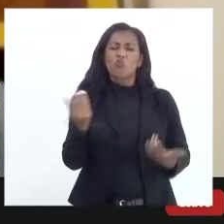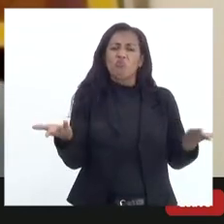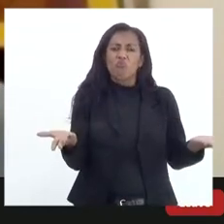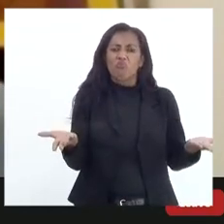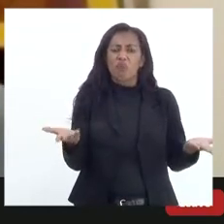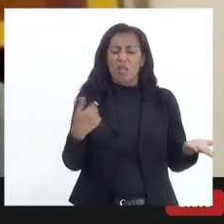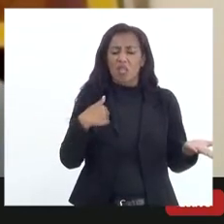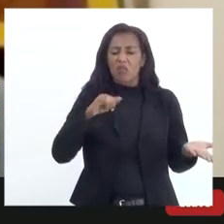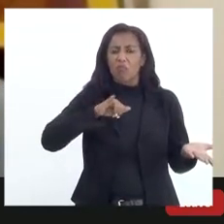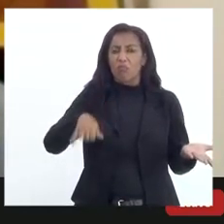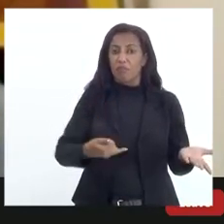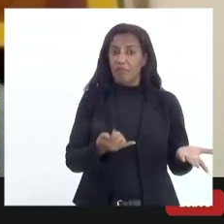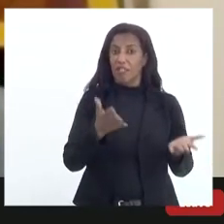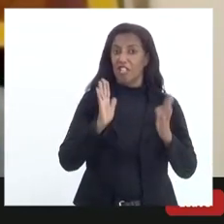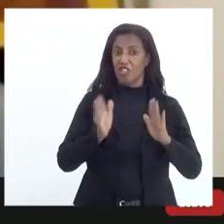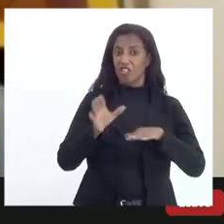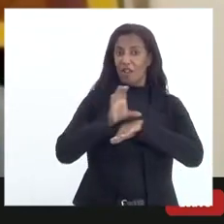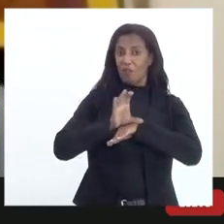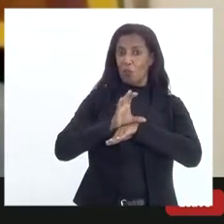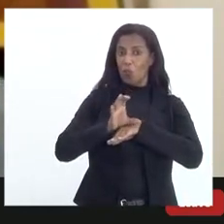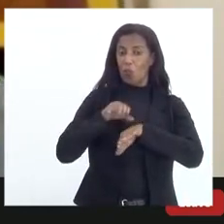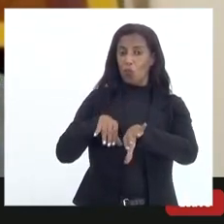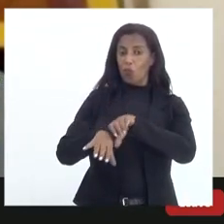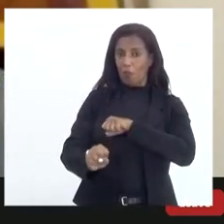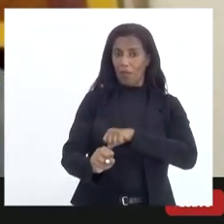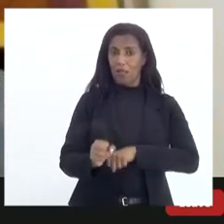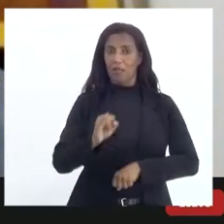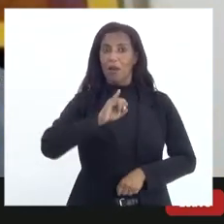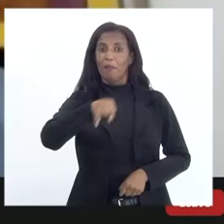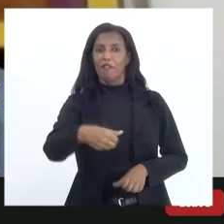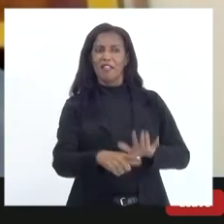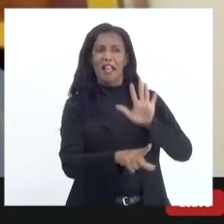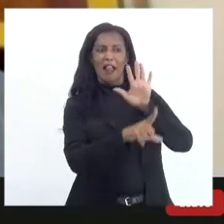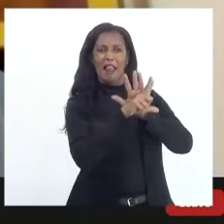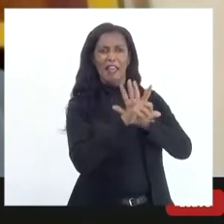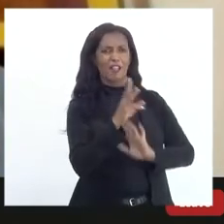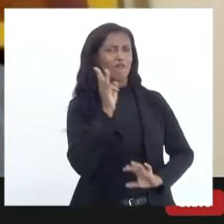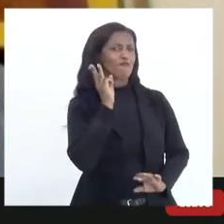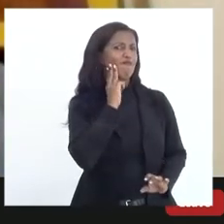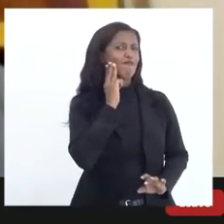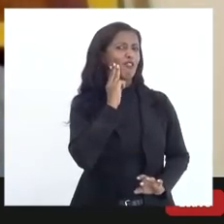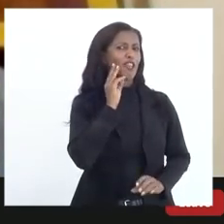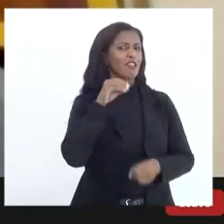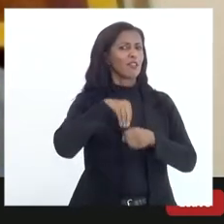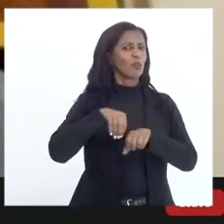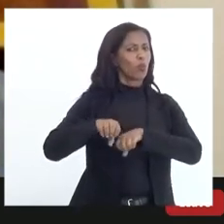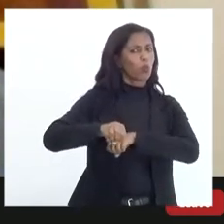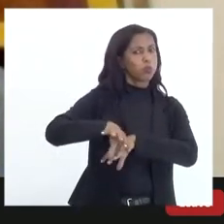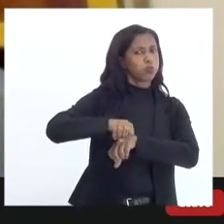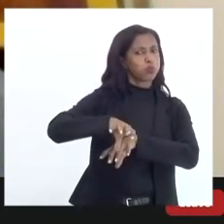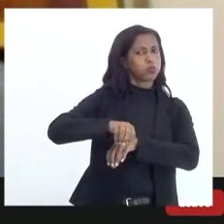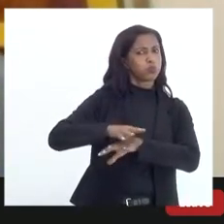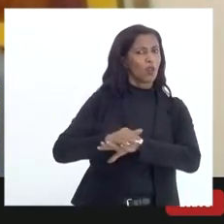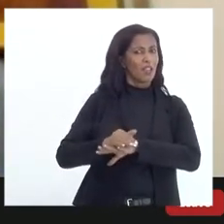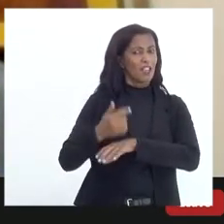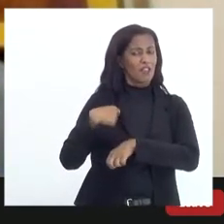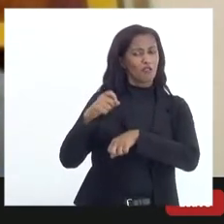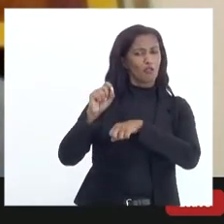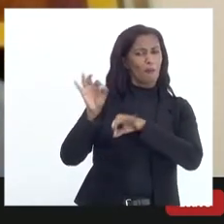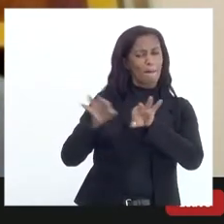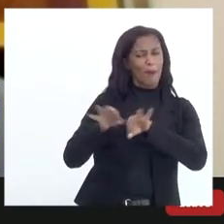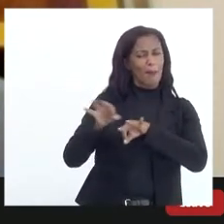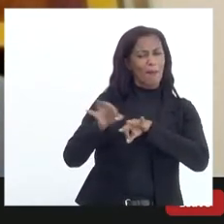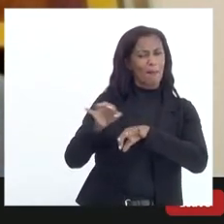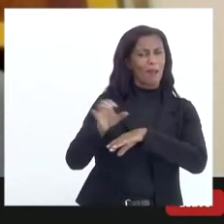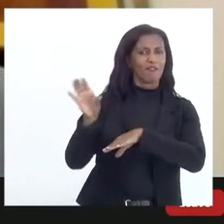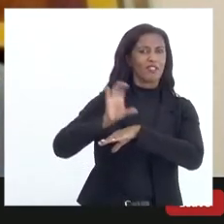Eu aproveitei, que já tinha um curso de formação, aí aproveitei a lei do Valdec, que aprovou na educação, e estou montando um curso para isso.